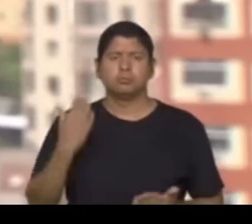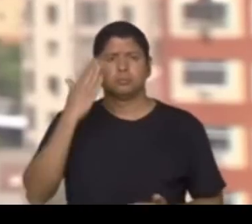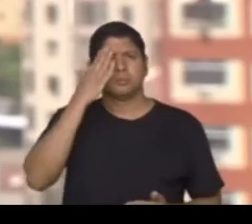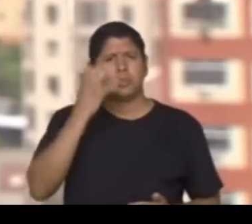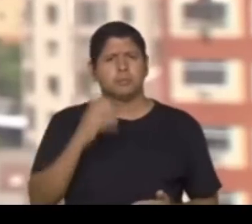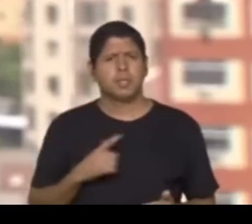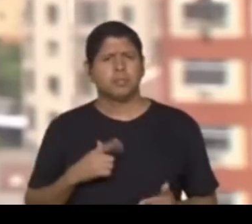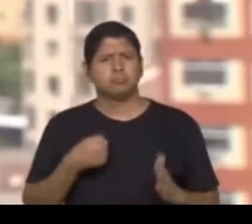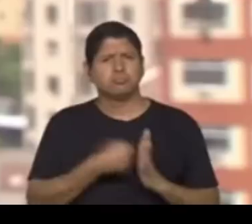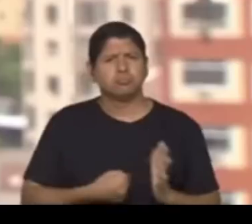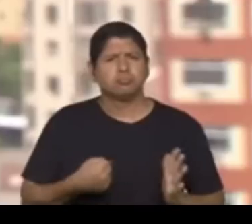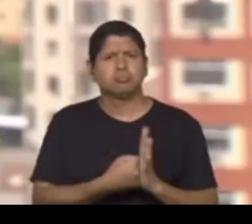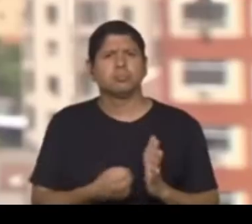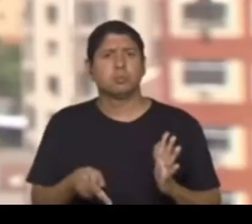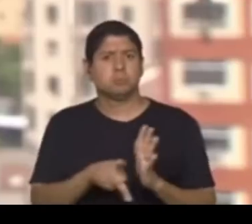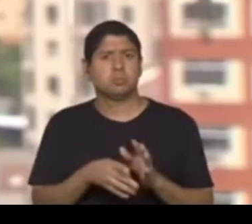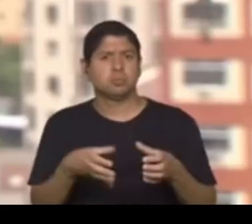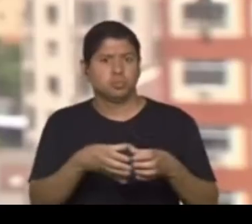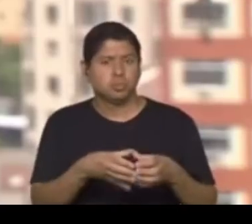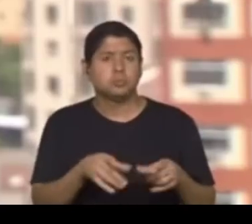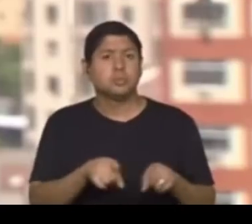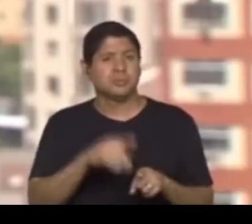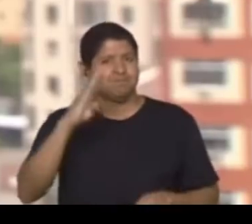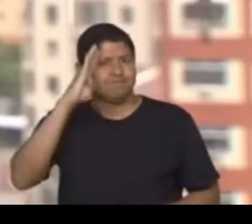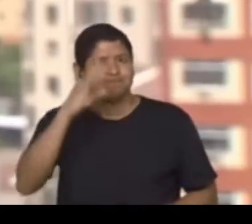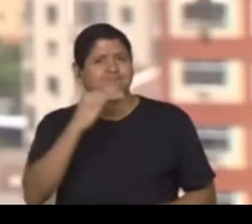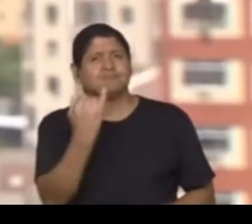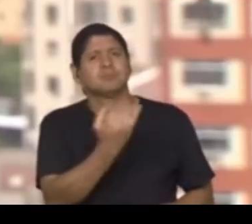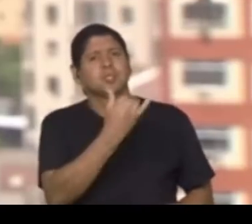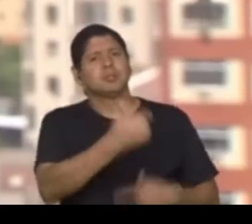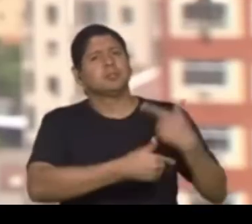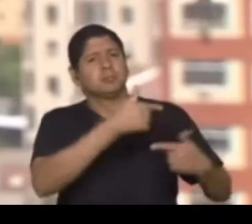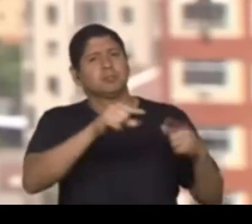a luta da categoria e a importância